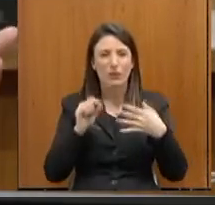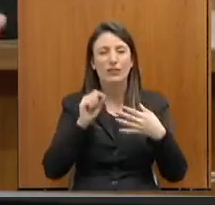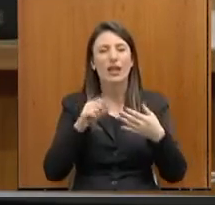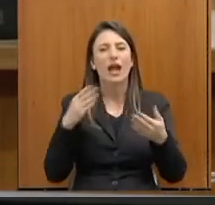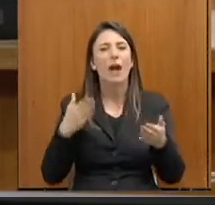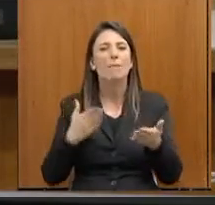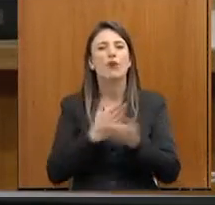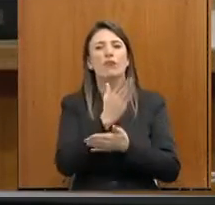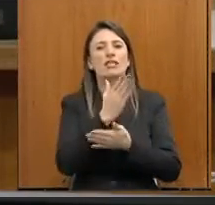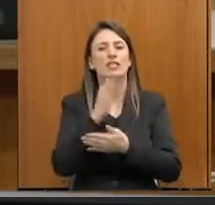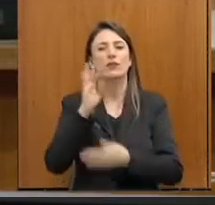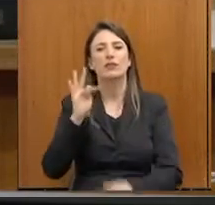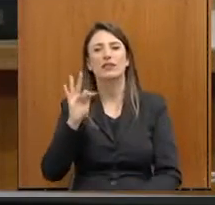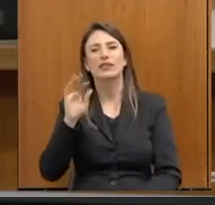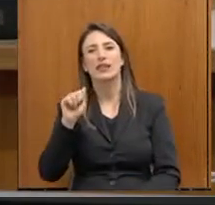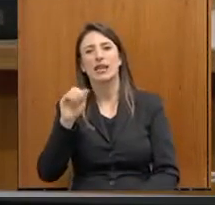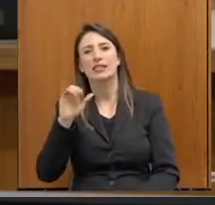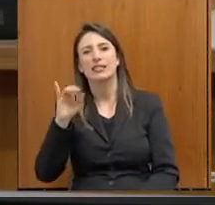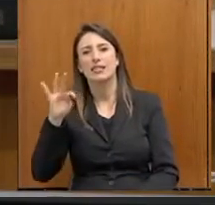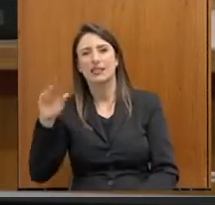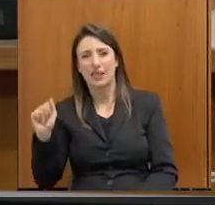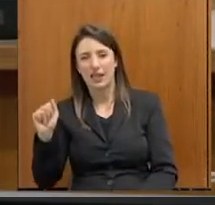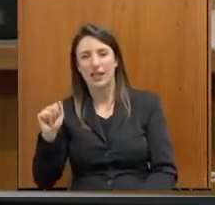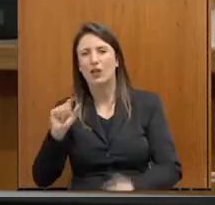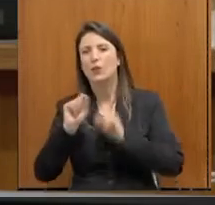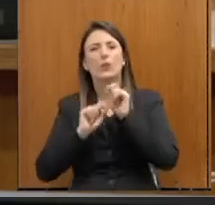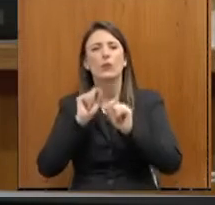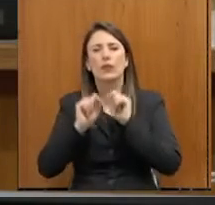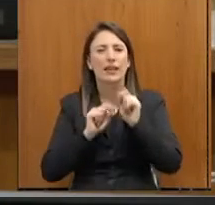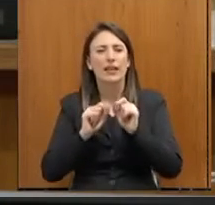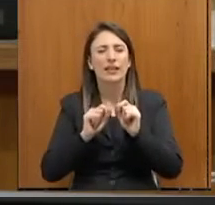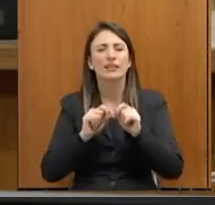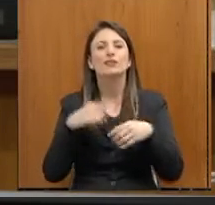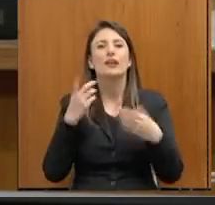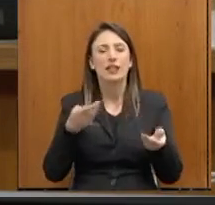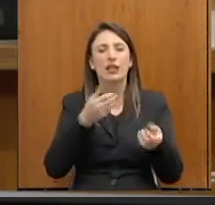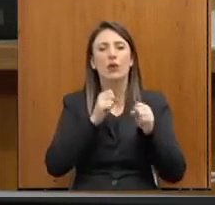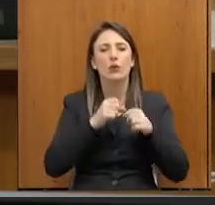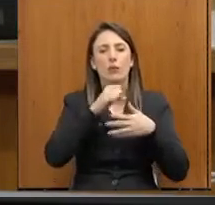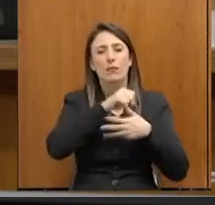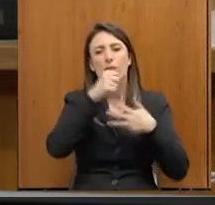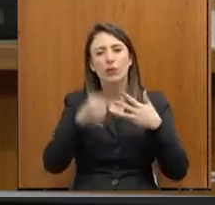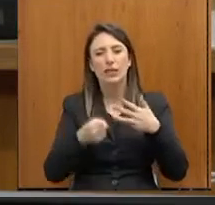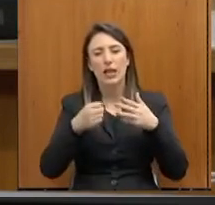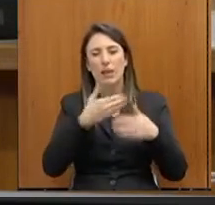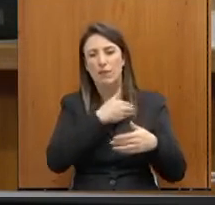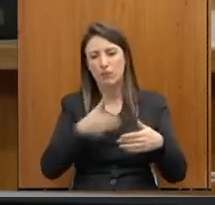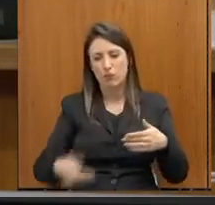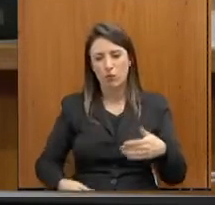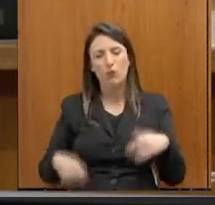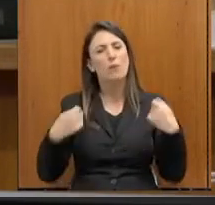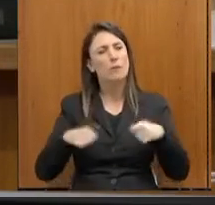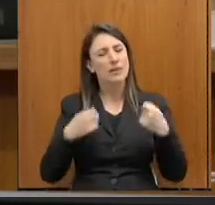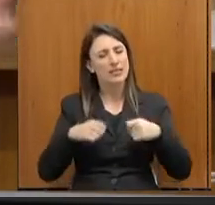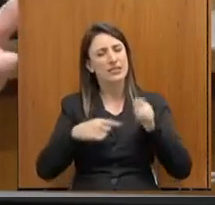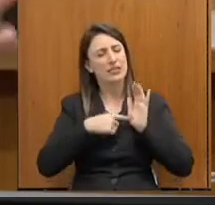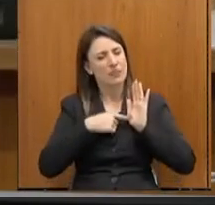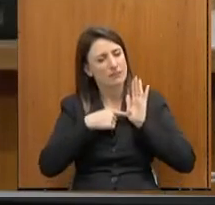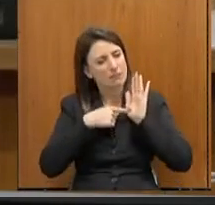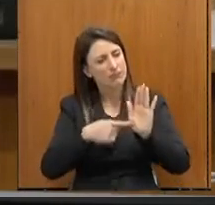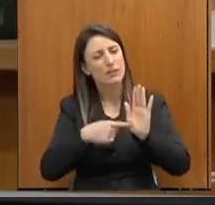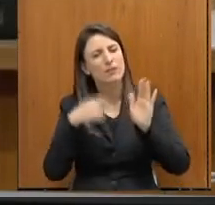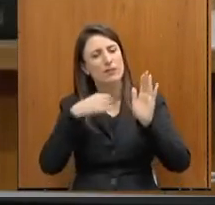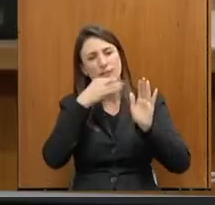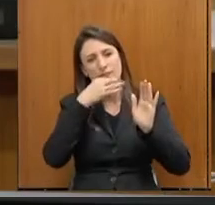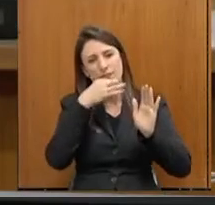seria aprovação tácita os pleitos que o poder público precisa é se manifestar perante